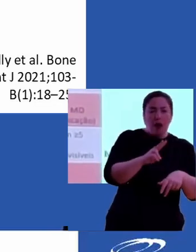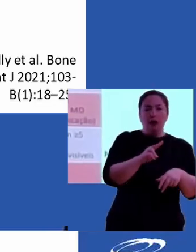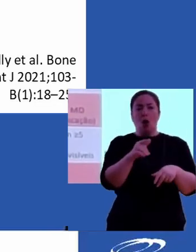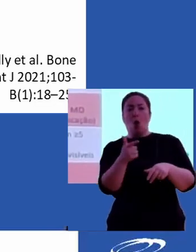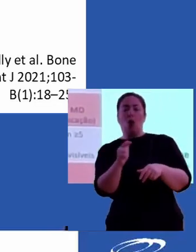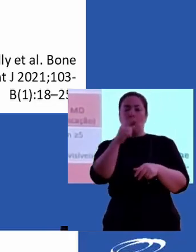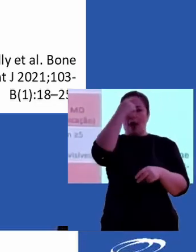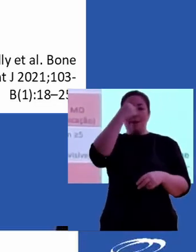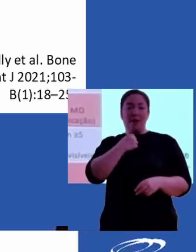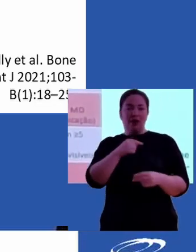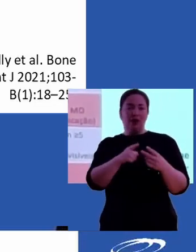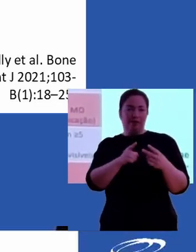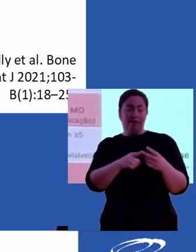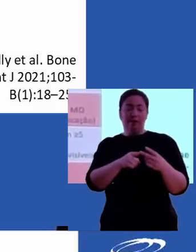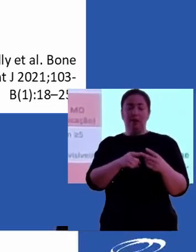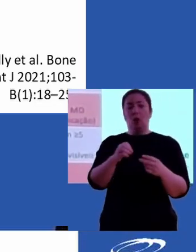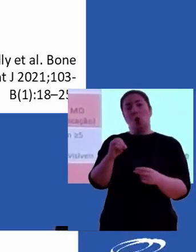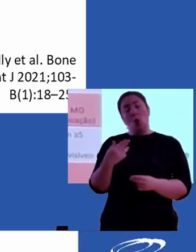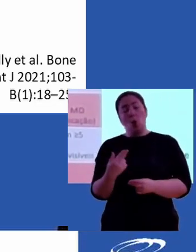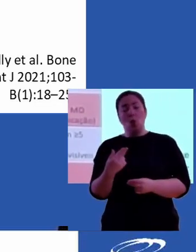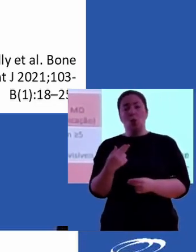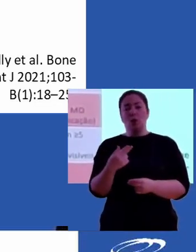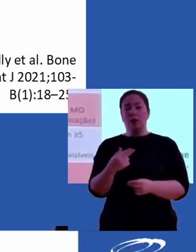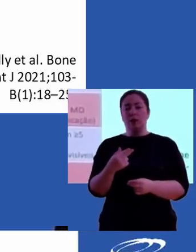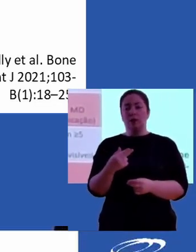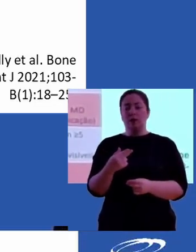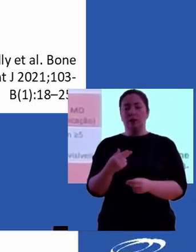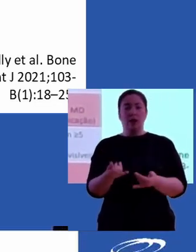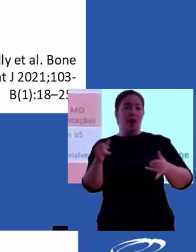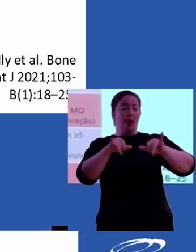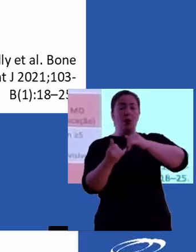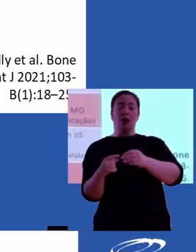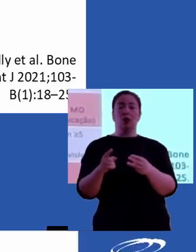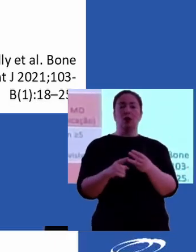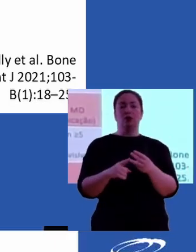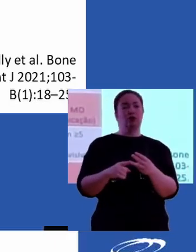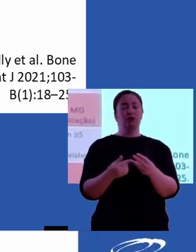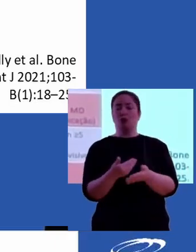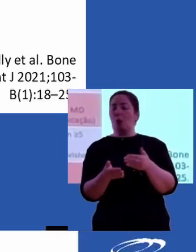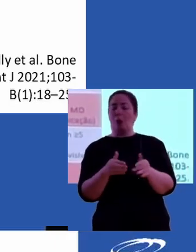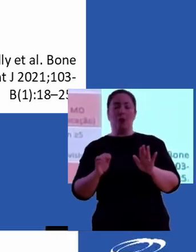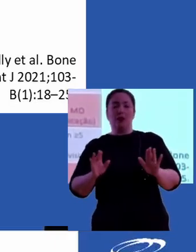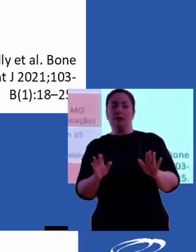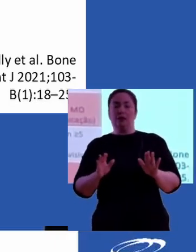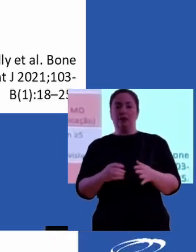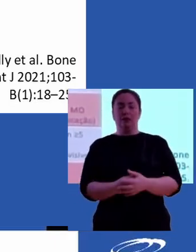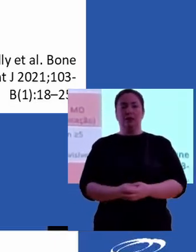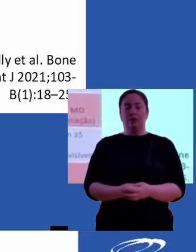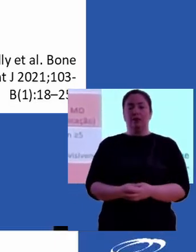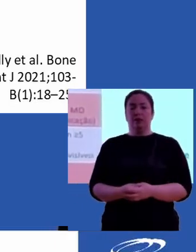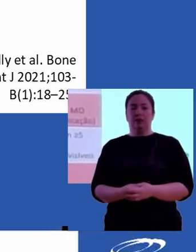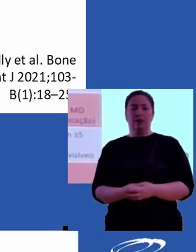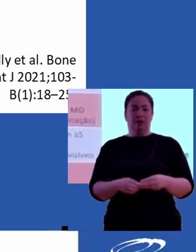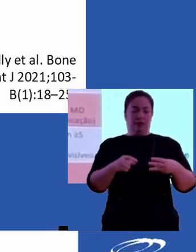ser infecção confirmada, quando você tem um achado de qualquer um do critério A ou